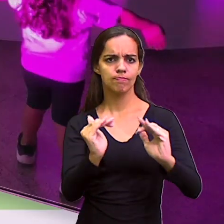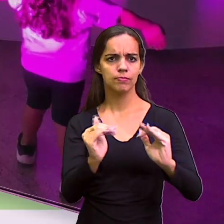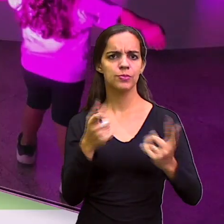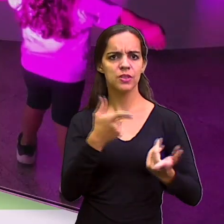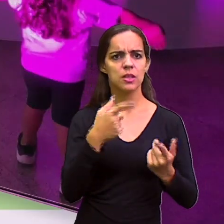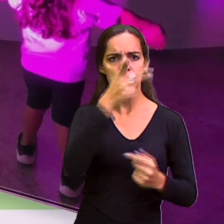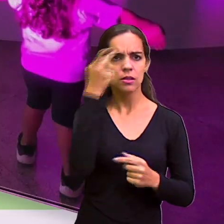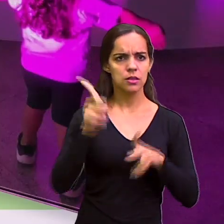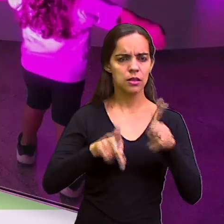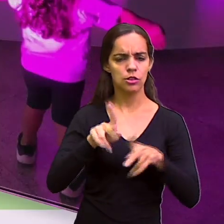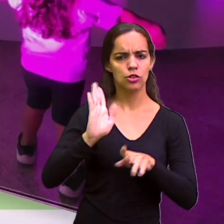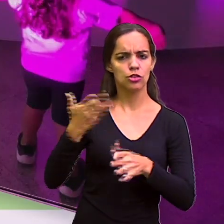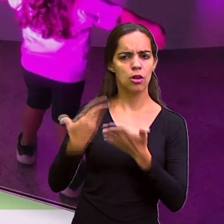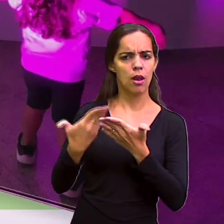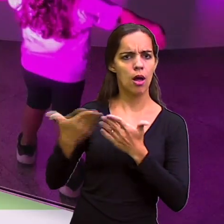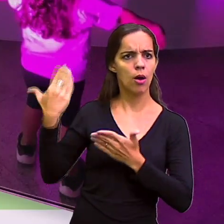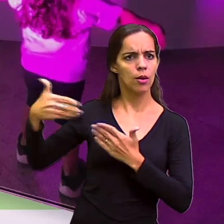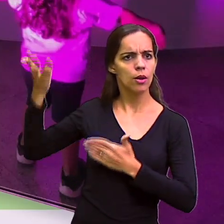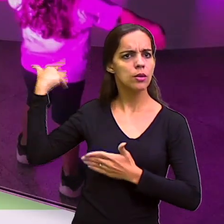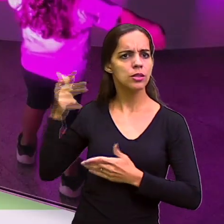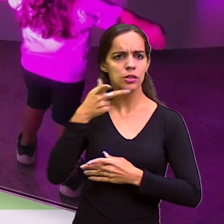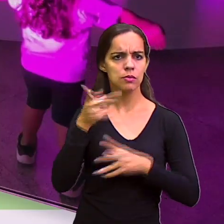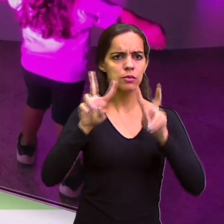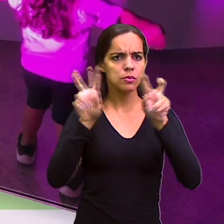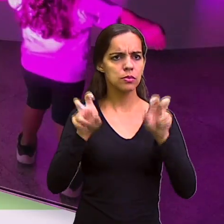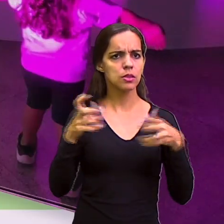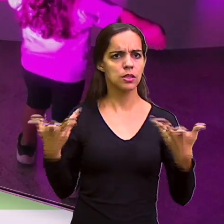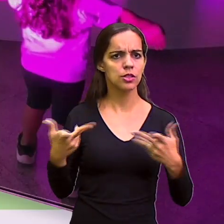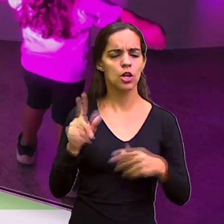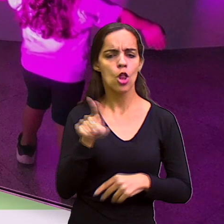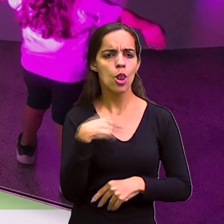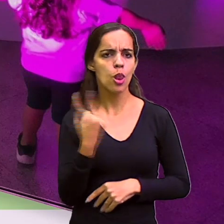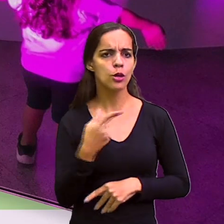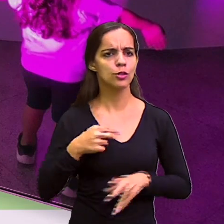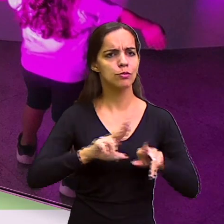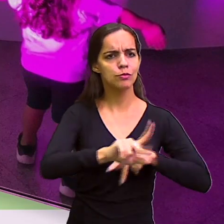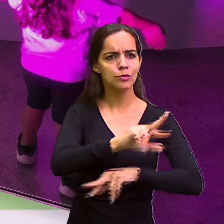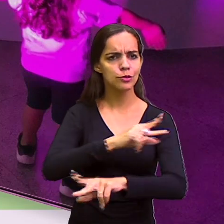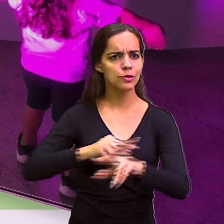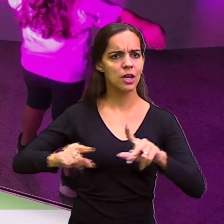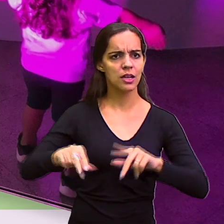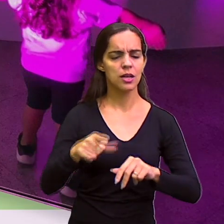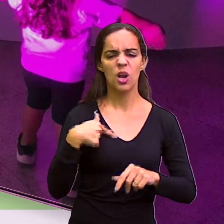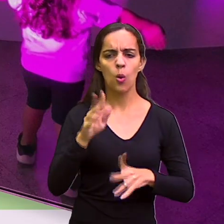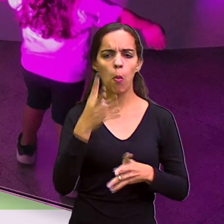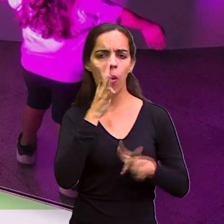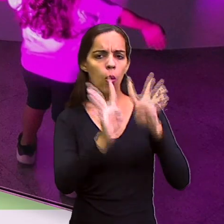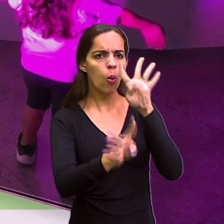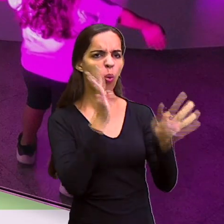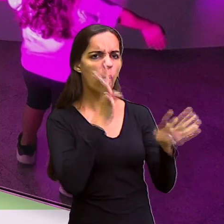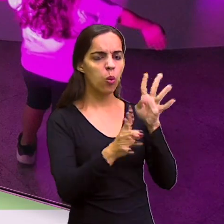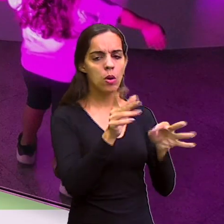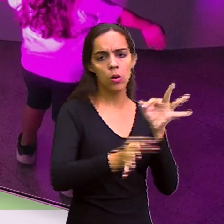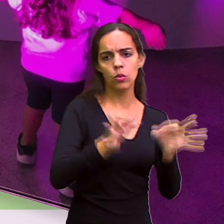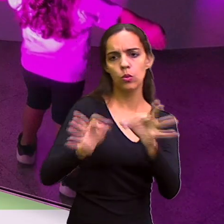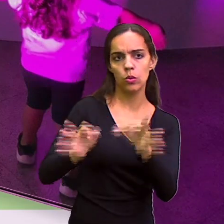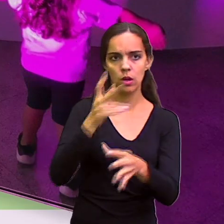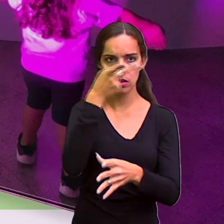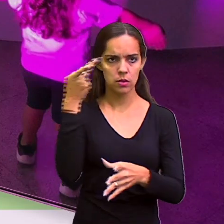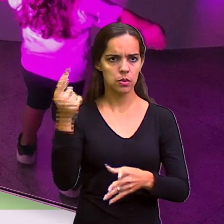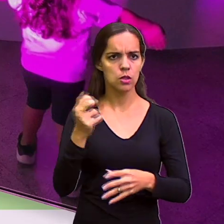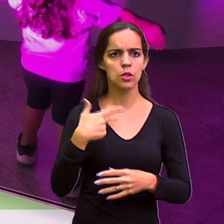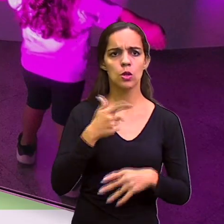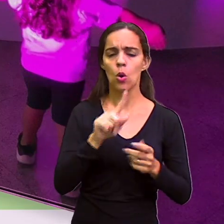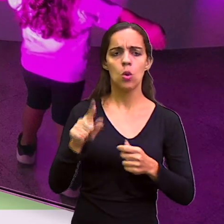Já falamos na aula passada sobre isso, pois somos diferentes e não devemos julgar nada de julgamentos. Não